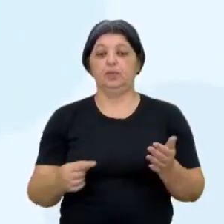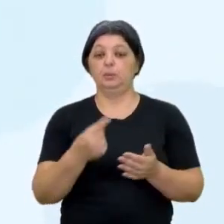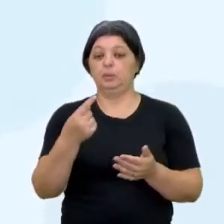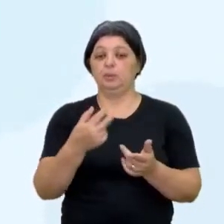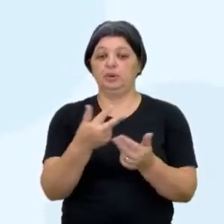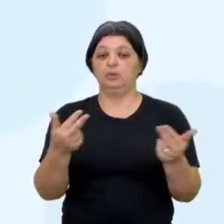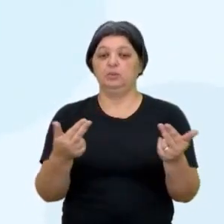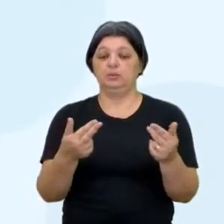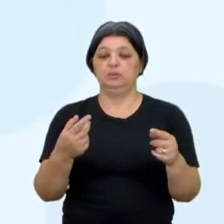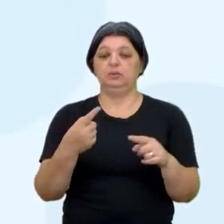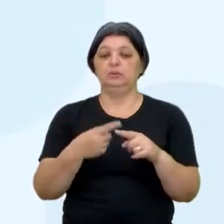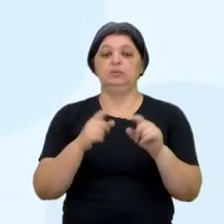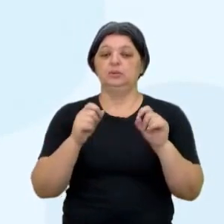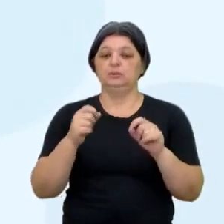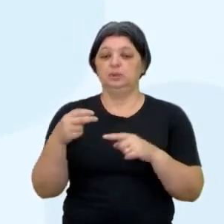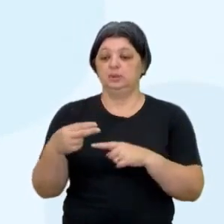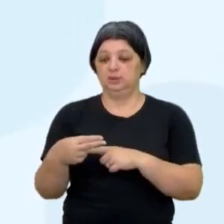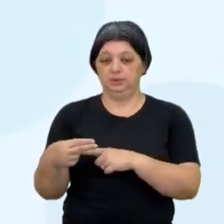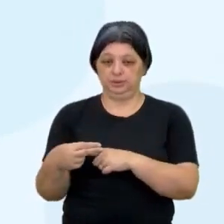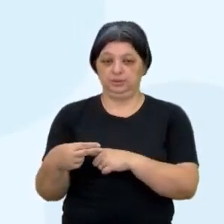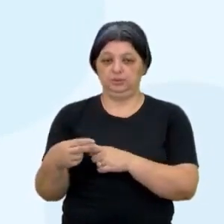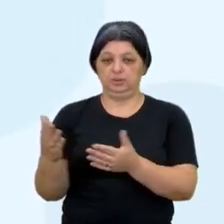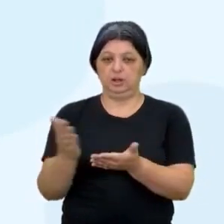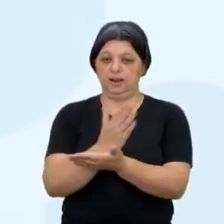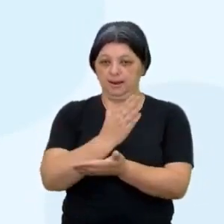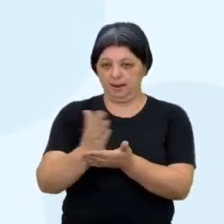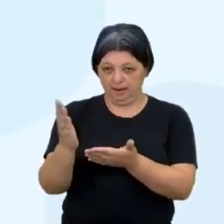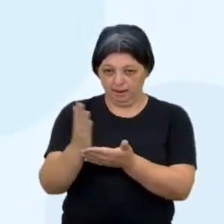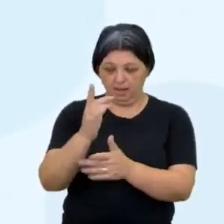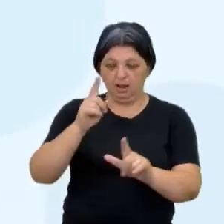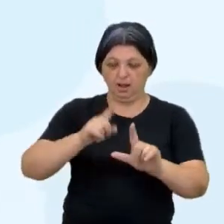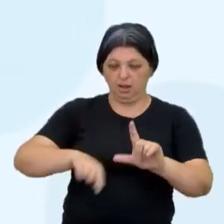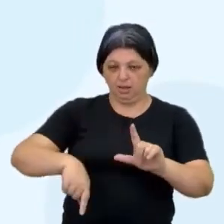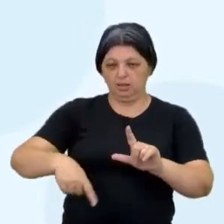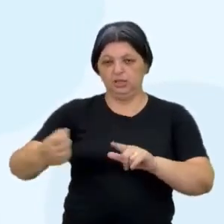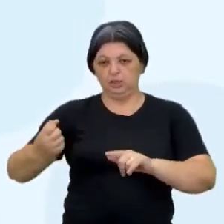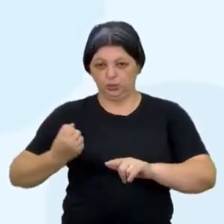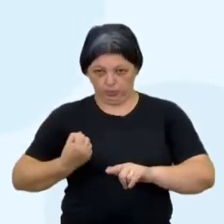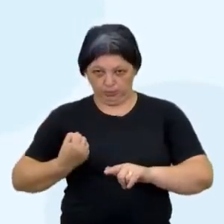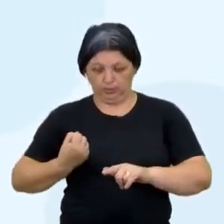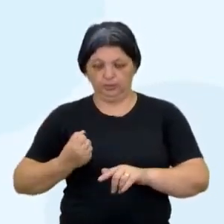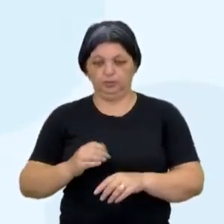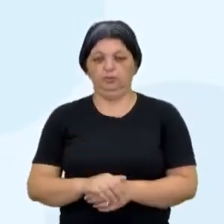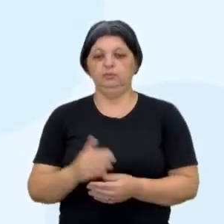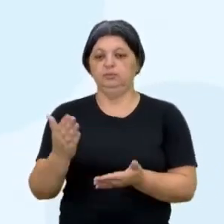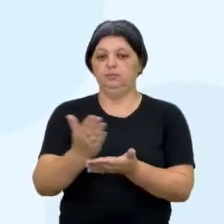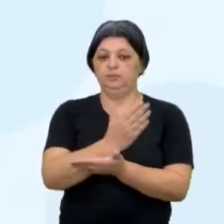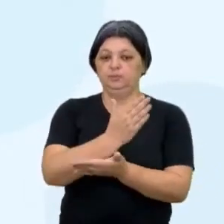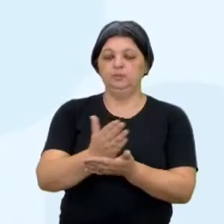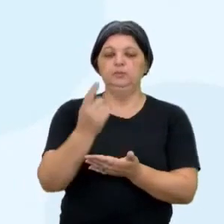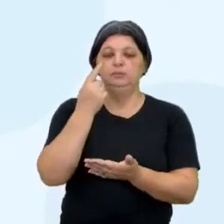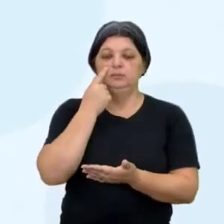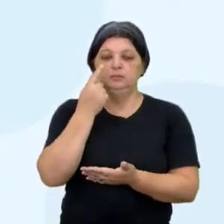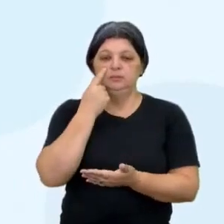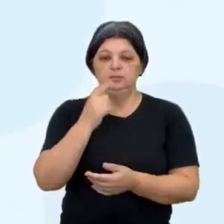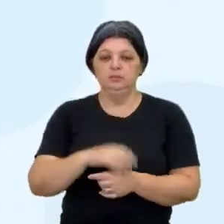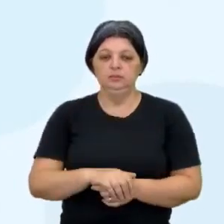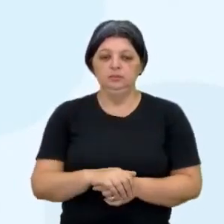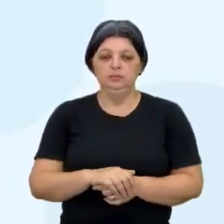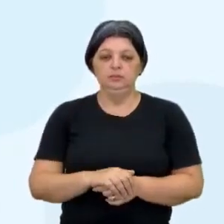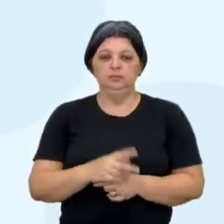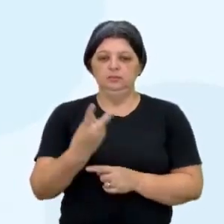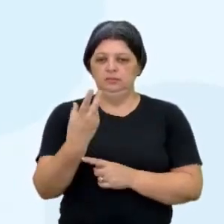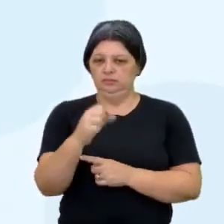o sinal de igual, ó. Eu vou separar a letra de um lado, o número pro outro. Então eu olho pra minha continha e vejo que o 28 não